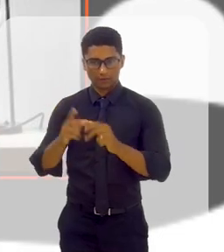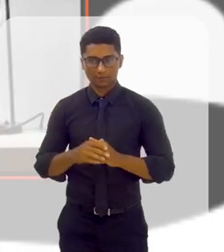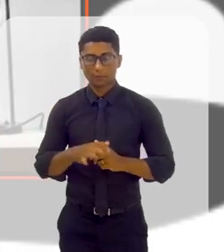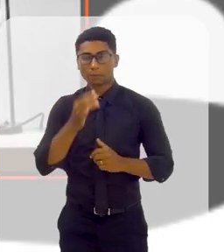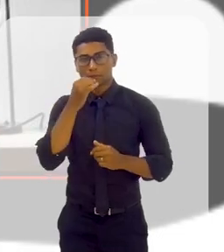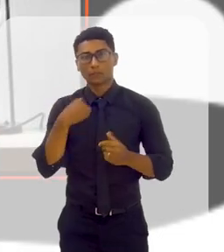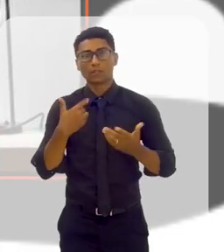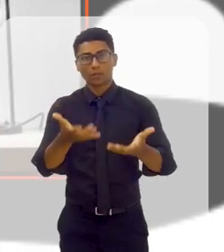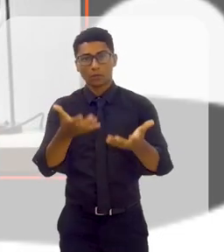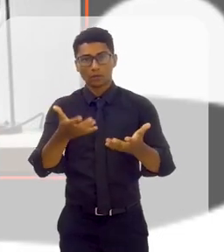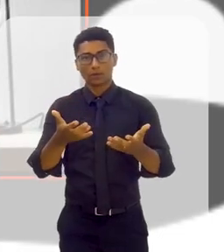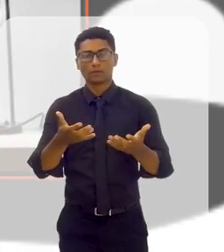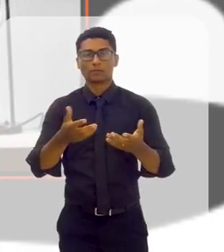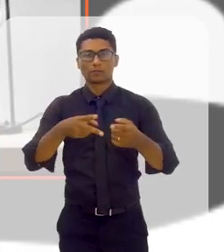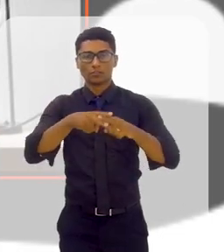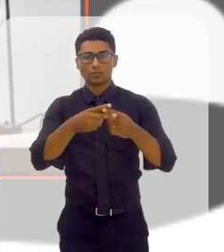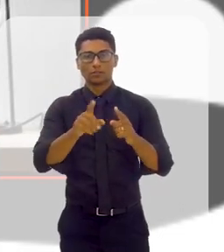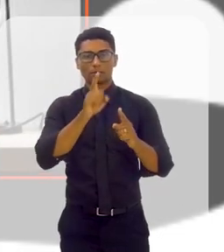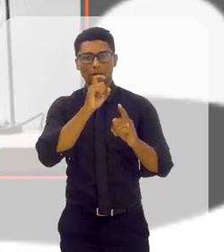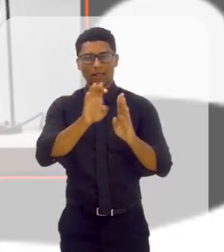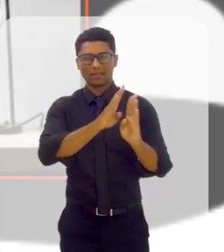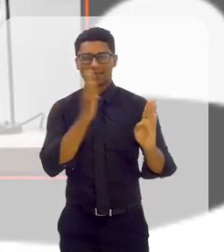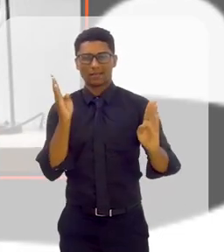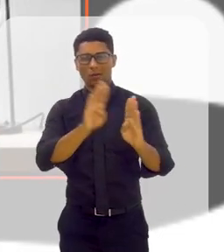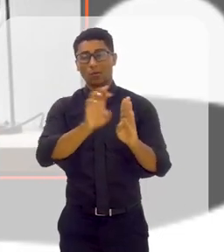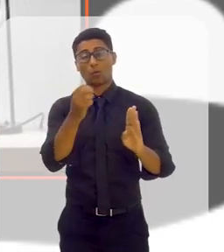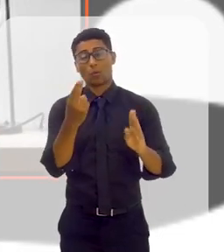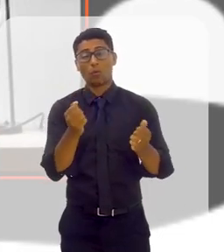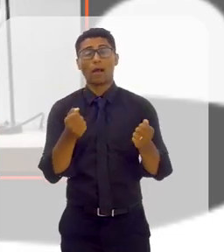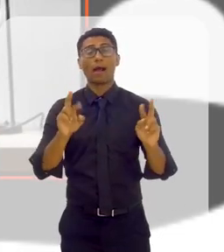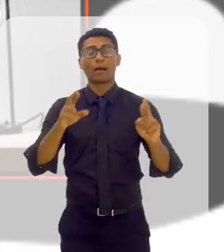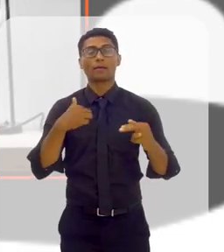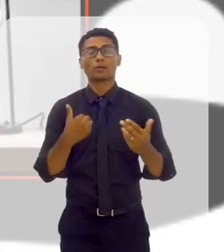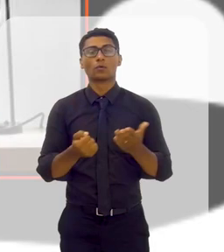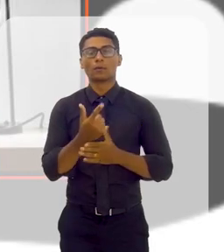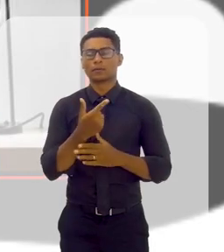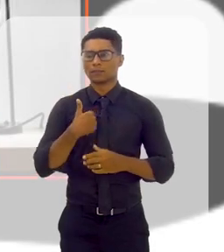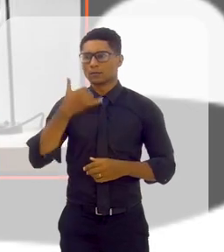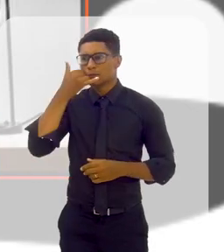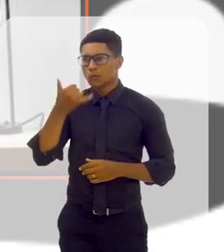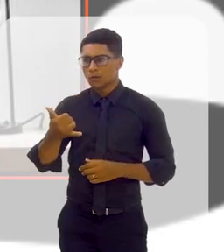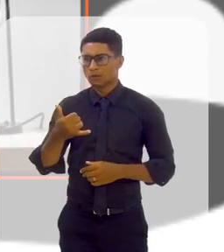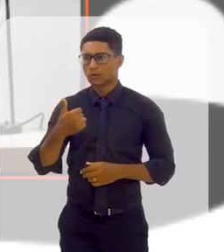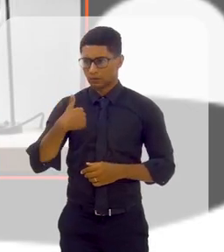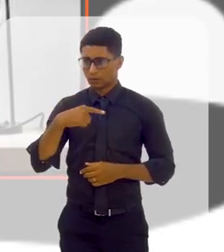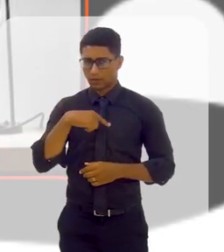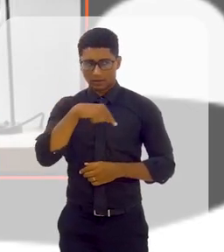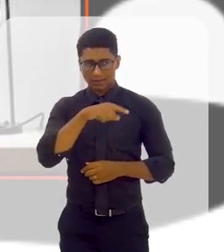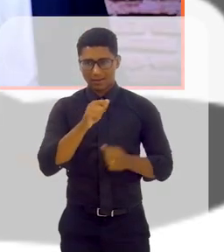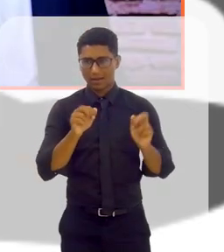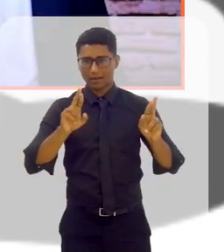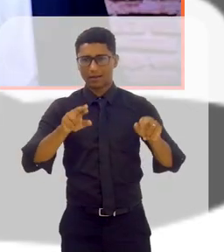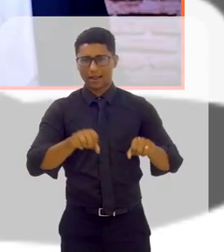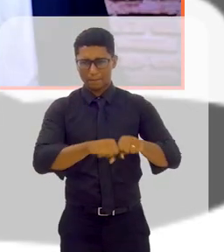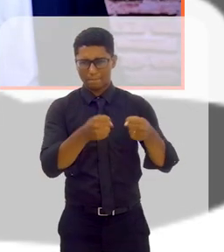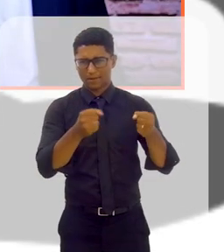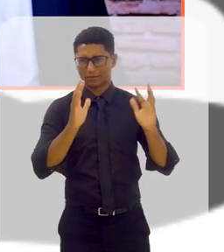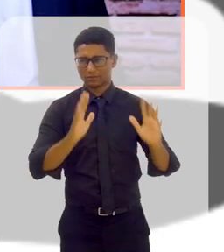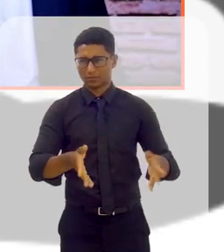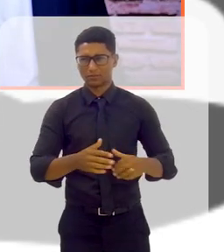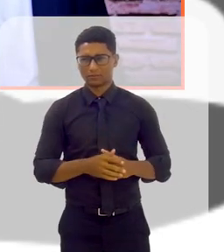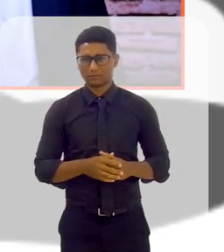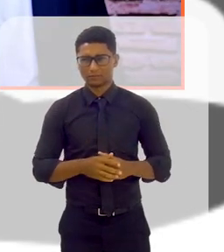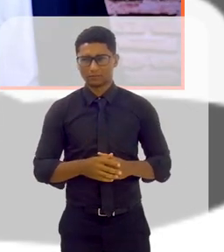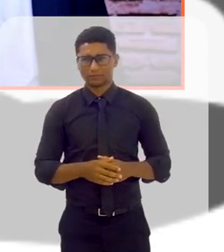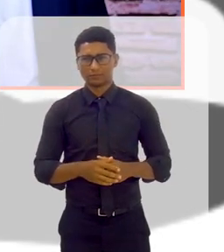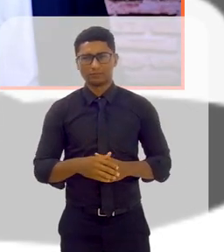então eu quero comprar uma geladeira voltando ou um ar condicionado aí eu ligo para tudo bônus tem um ar condicionado quebrado em casa já vou me